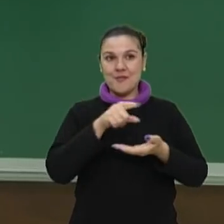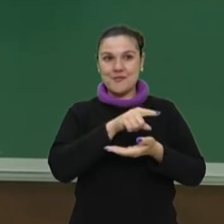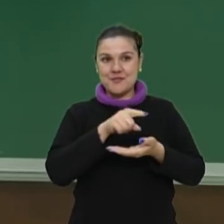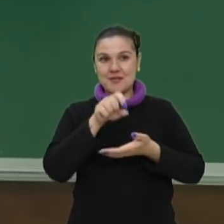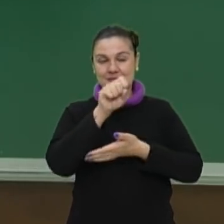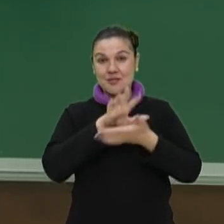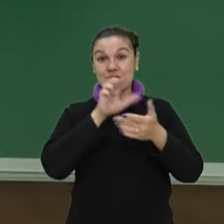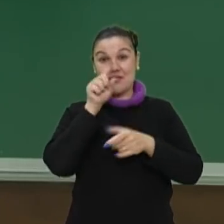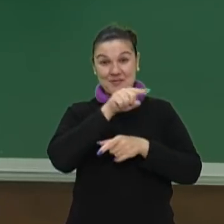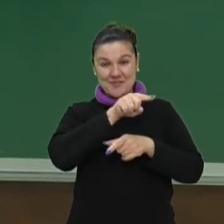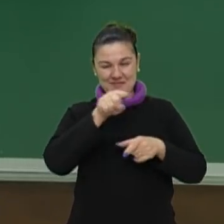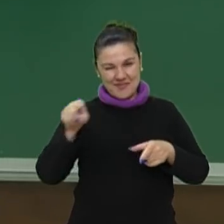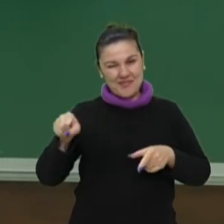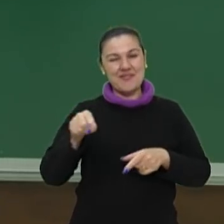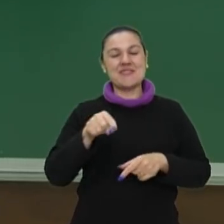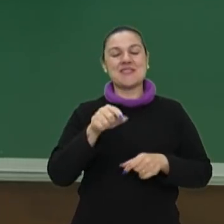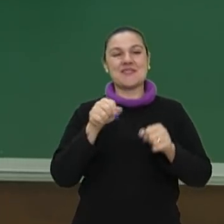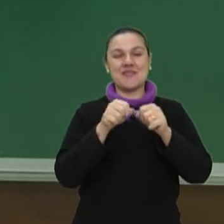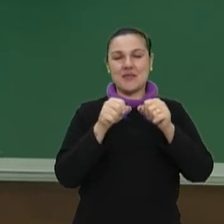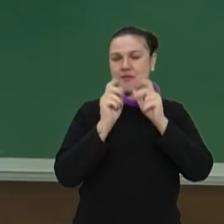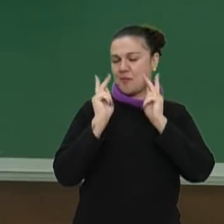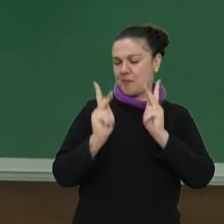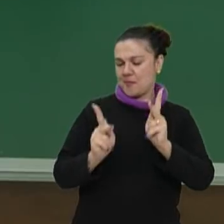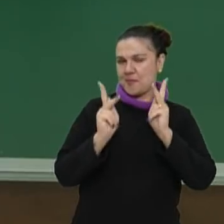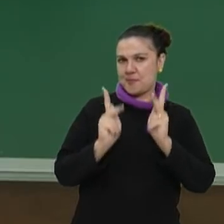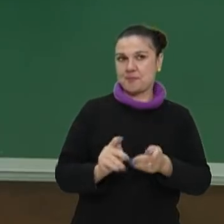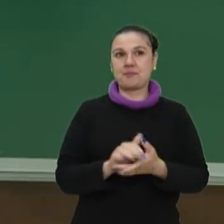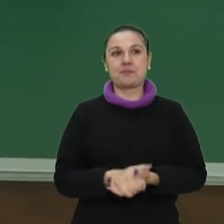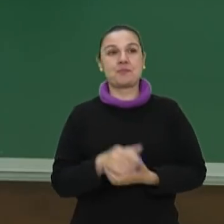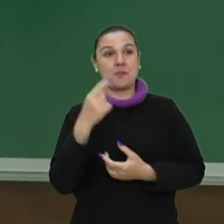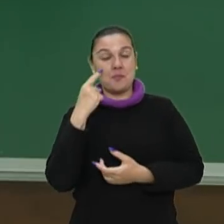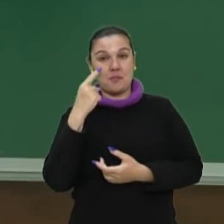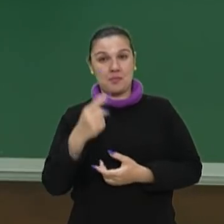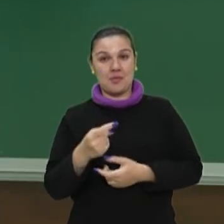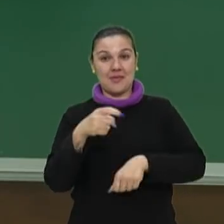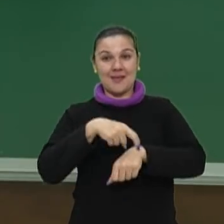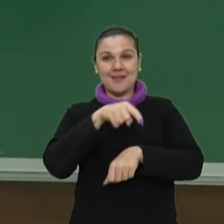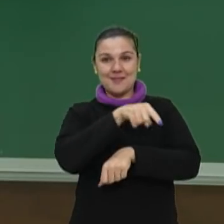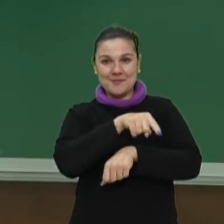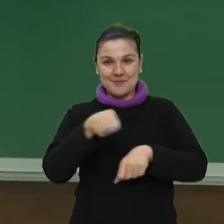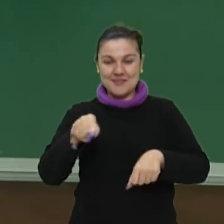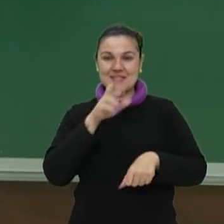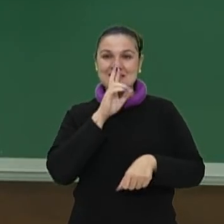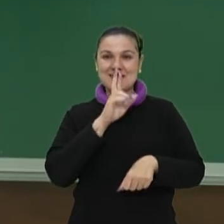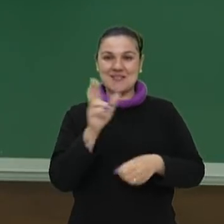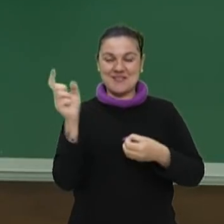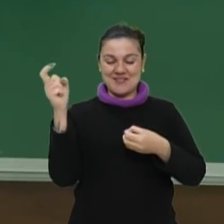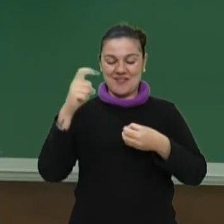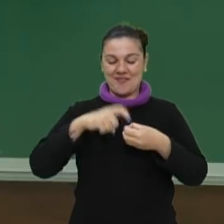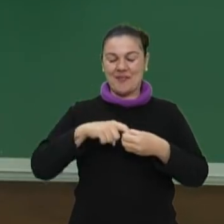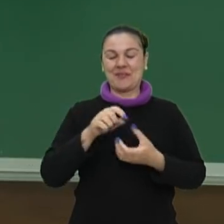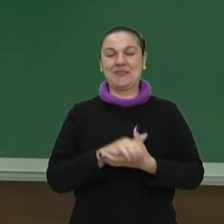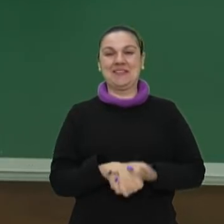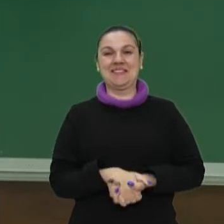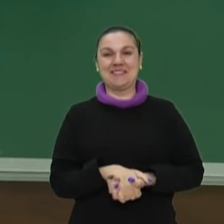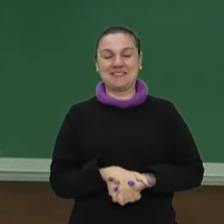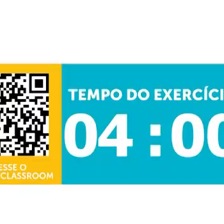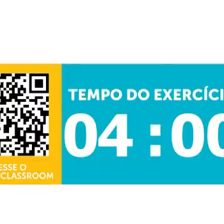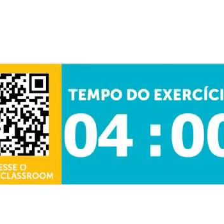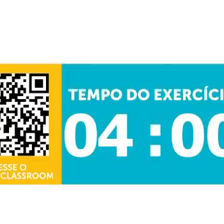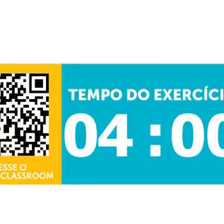tenho um exercício que é para você fazer basicamente a mesma coisa, ok? Vou aguardar um instantinho, já volto com a solução para você.